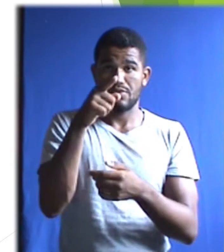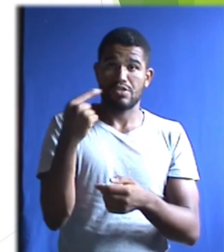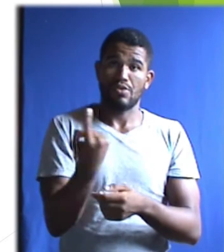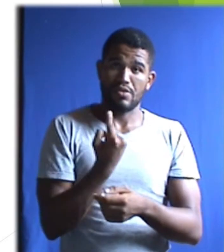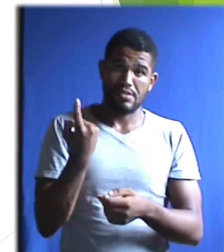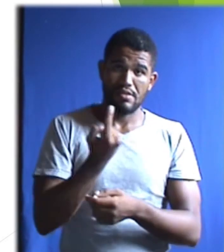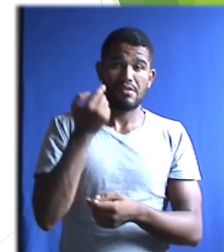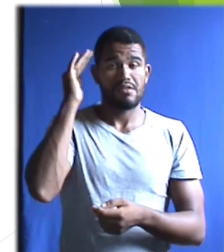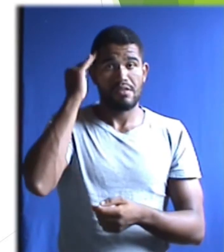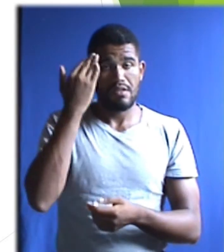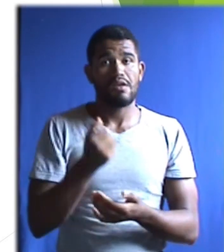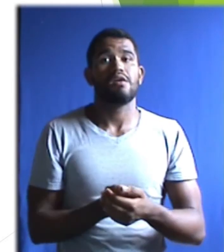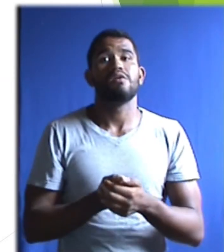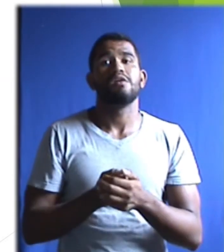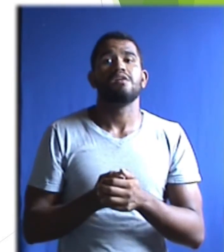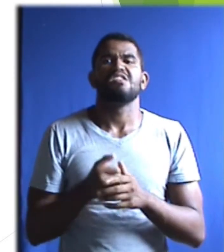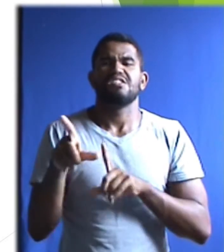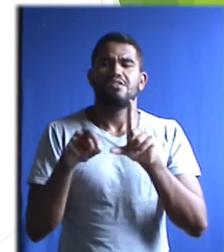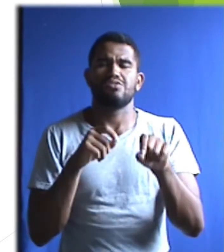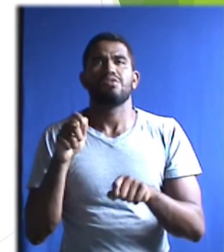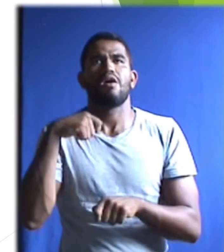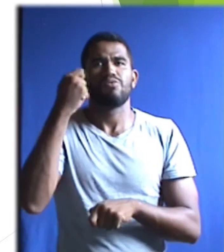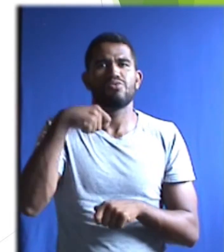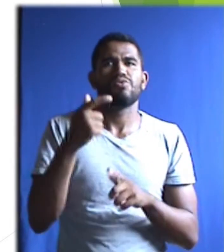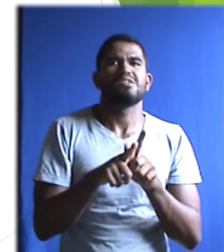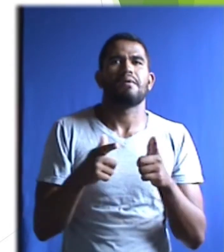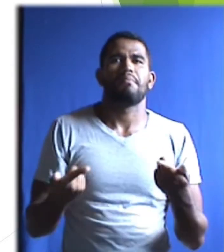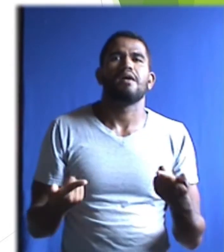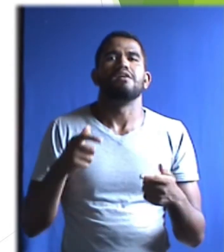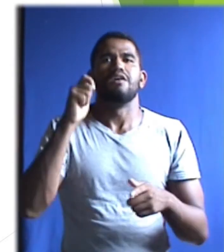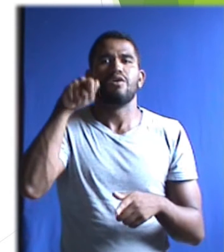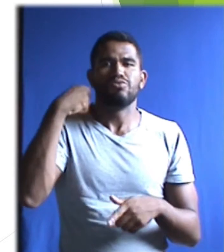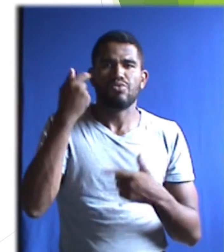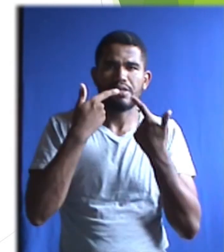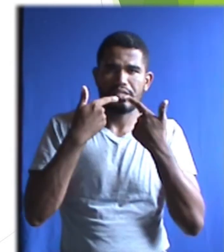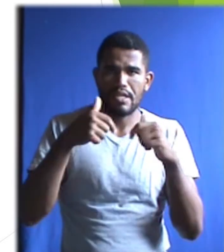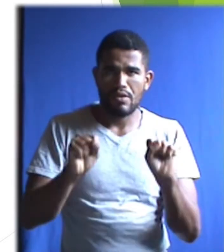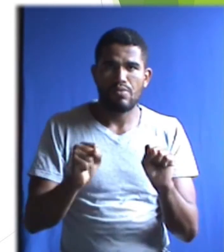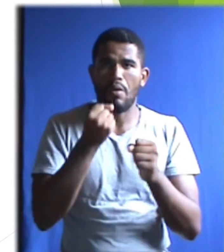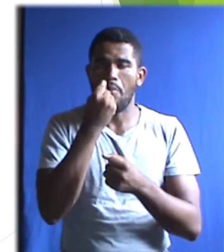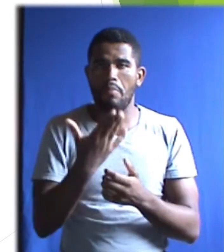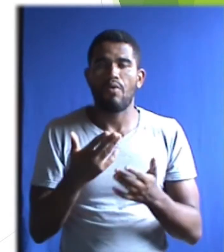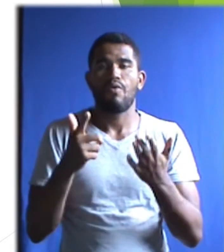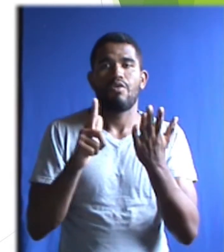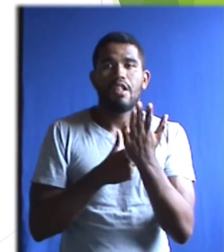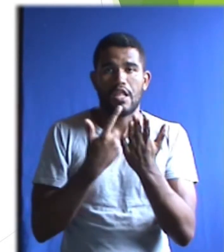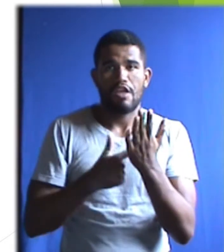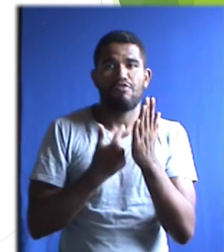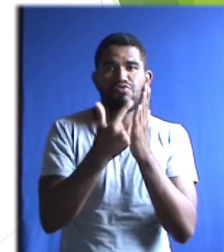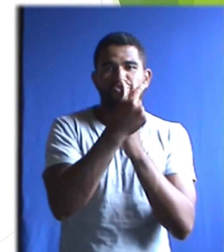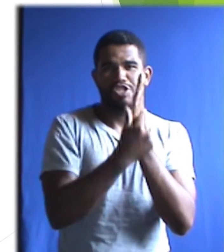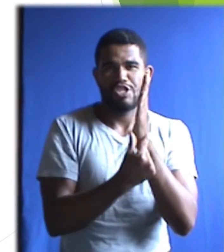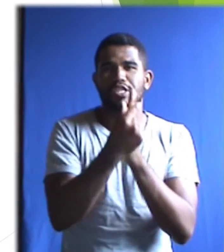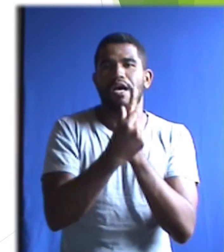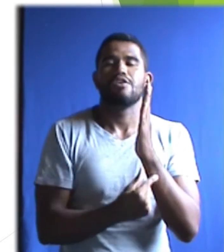ensiná-los, compreendê-los, então selecionar gramáticos, linguistas de referência, um bom livro